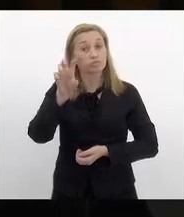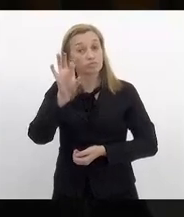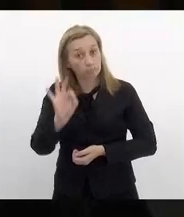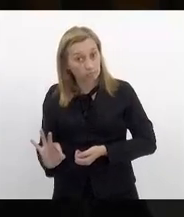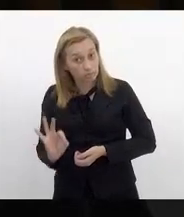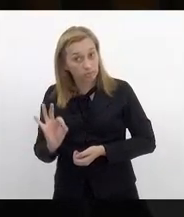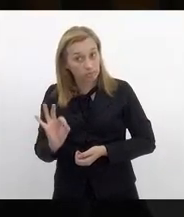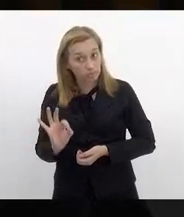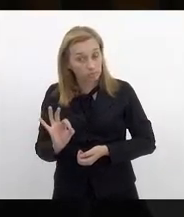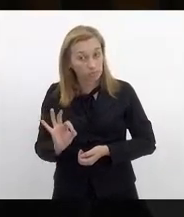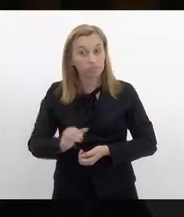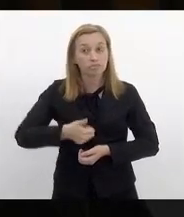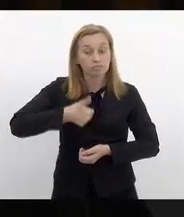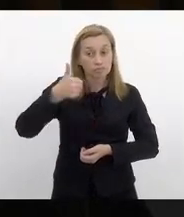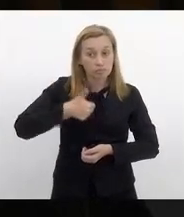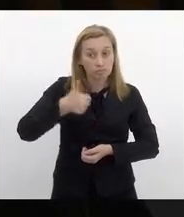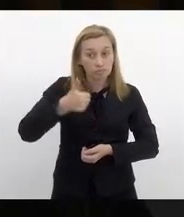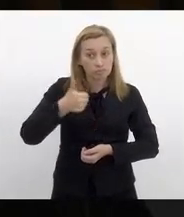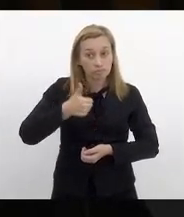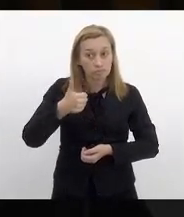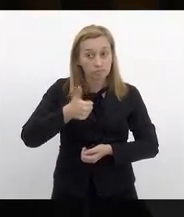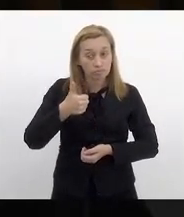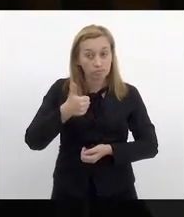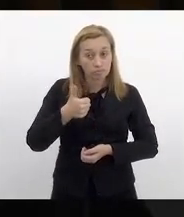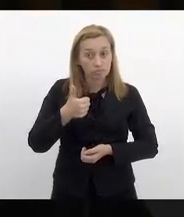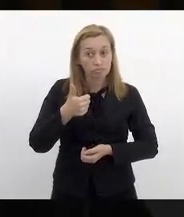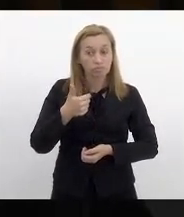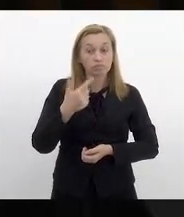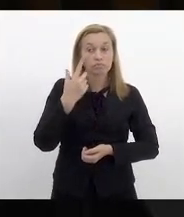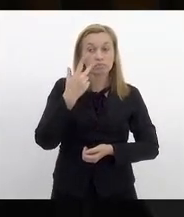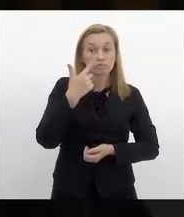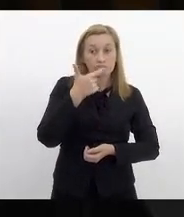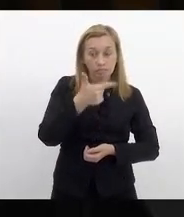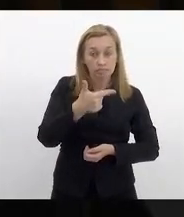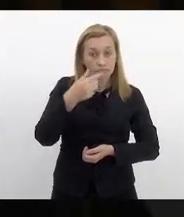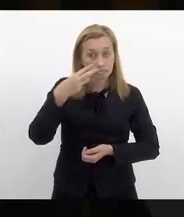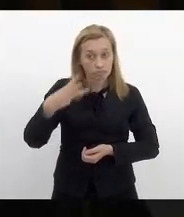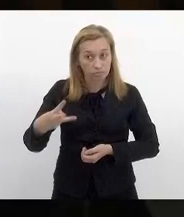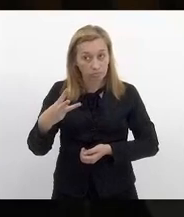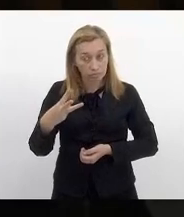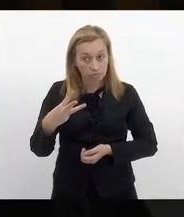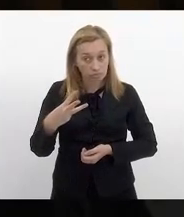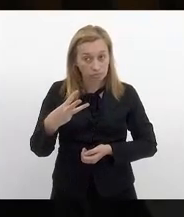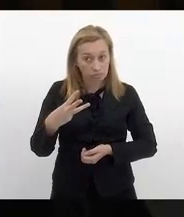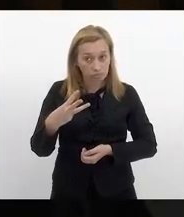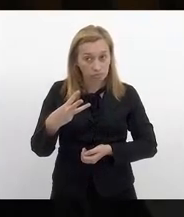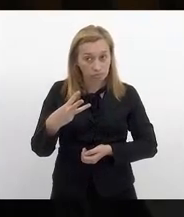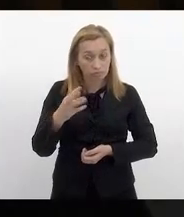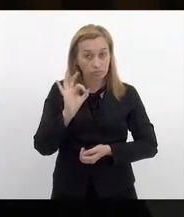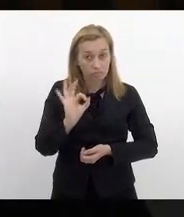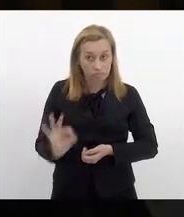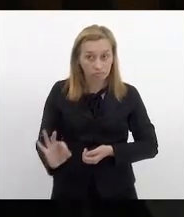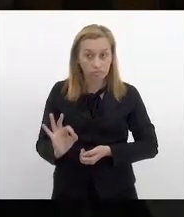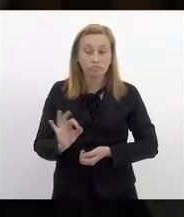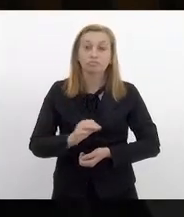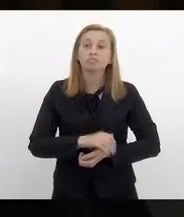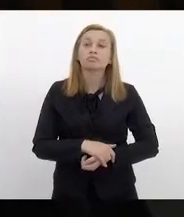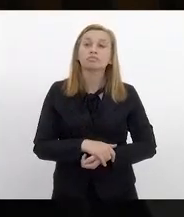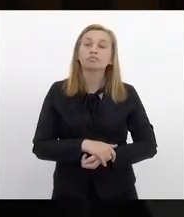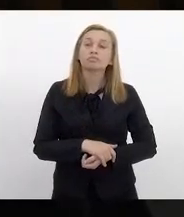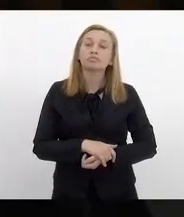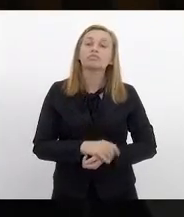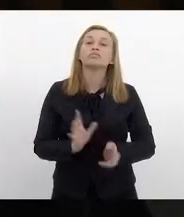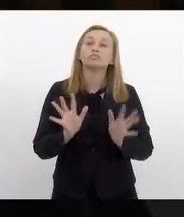25% no primeiro bimestre de 23, 25% de 23%.